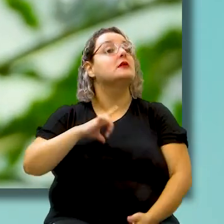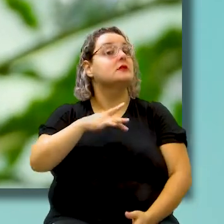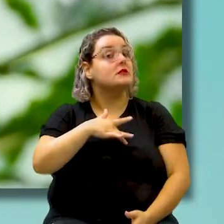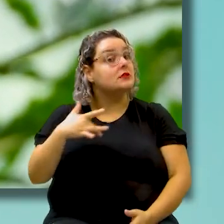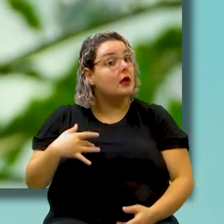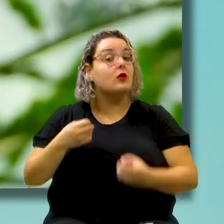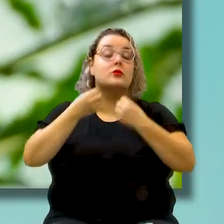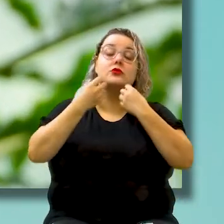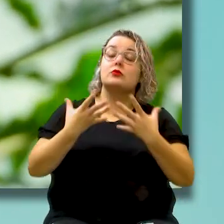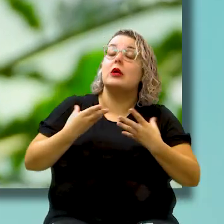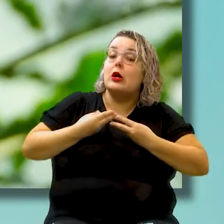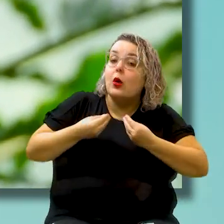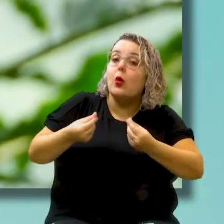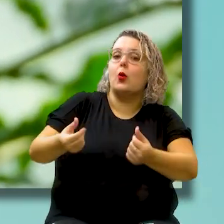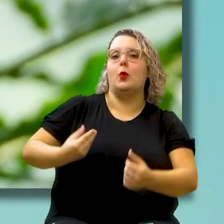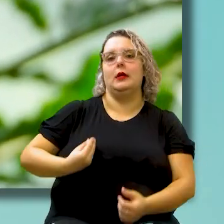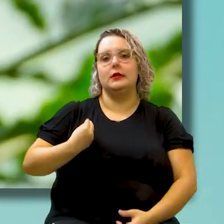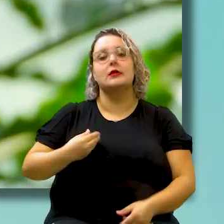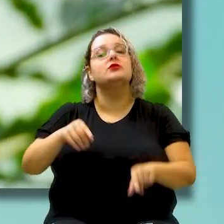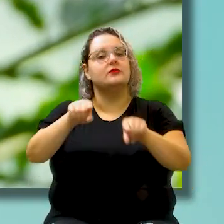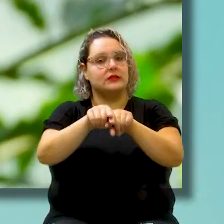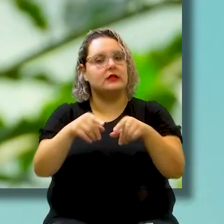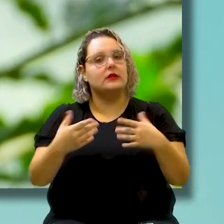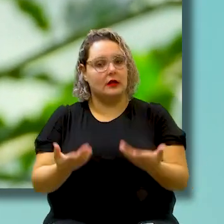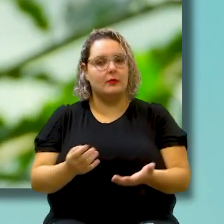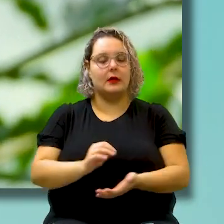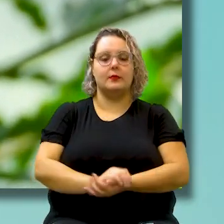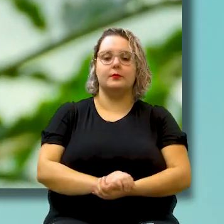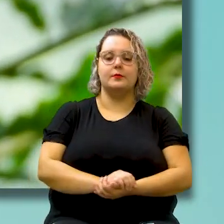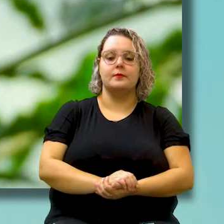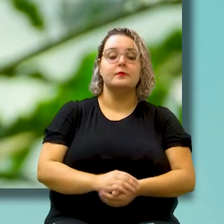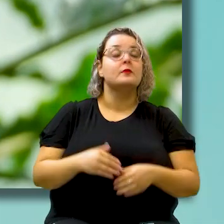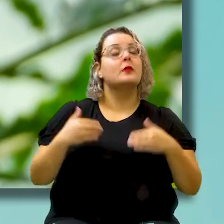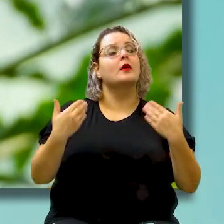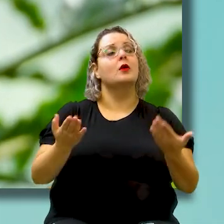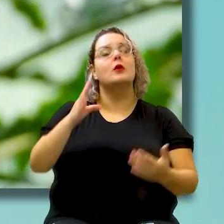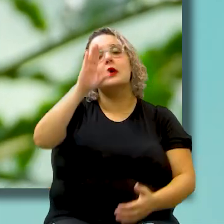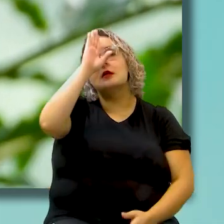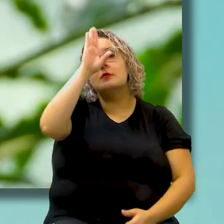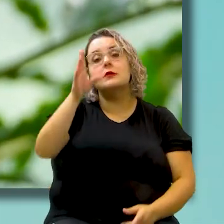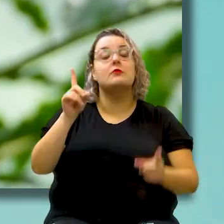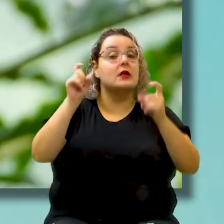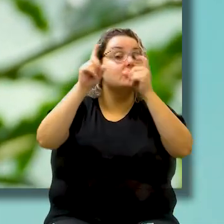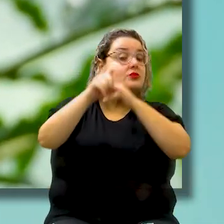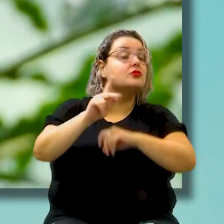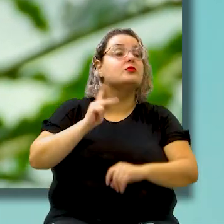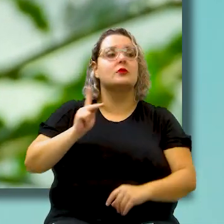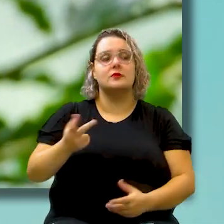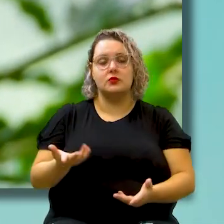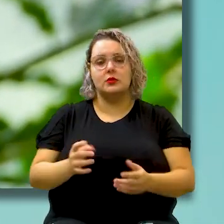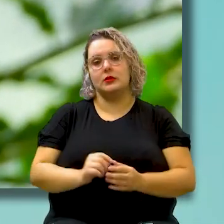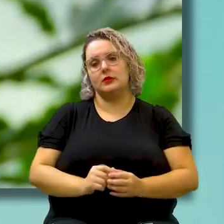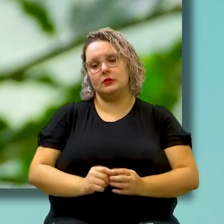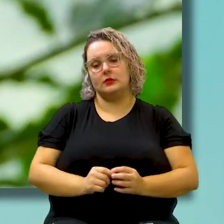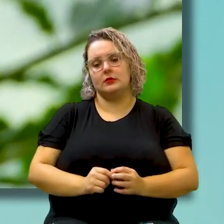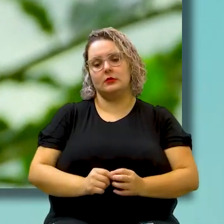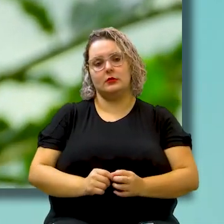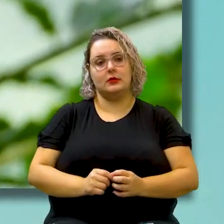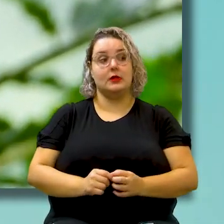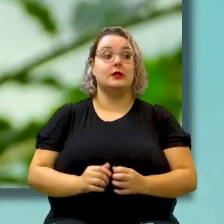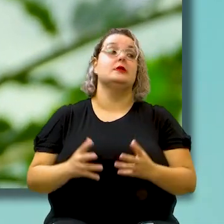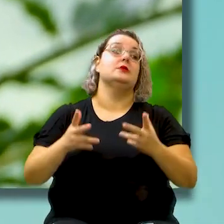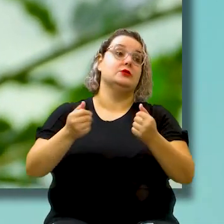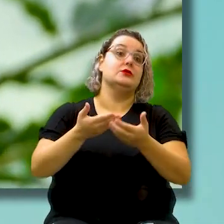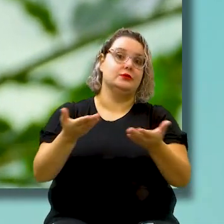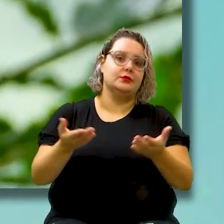termos mais saúde, bem-estar, qualidade de vida, né? Quais as principais dificuldades, professora, para